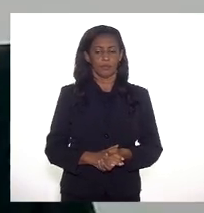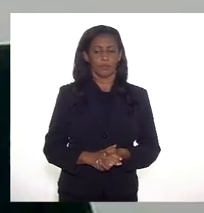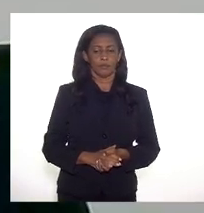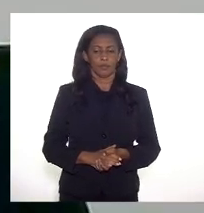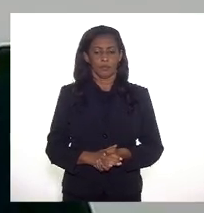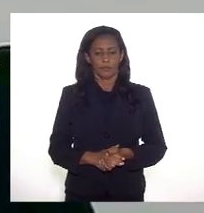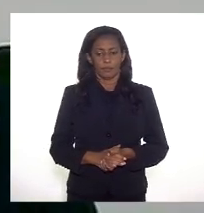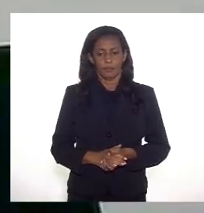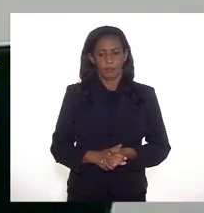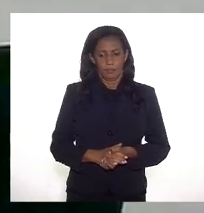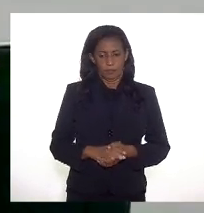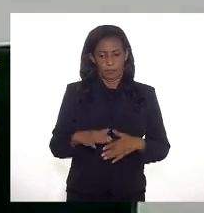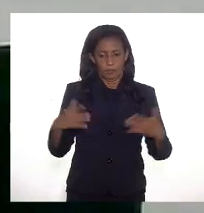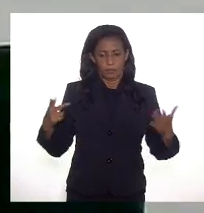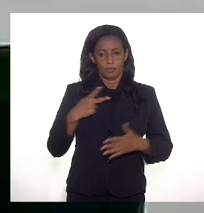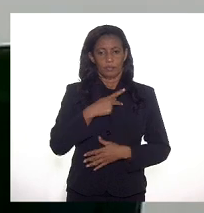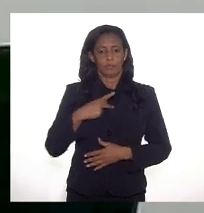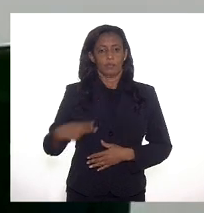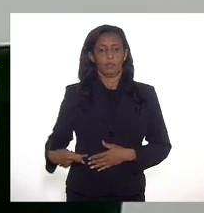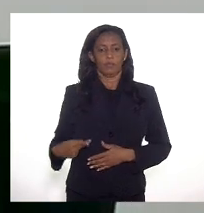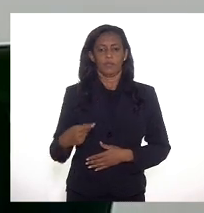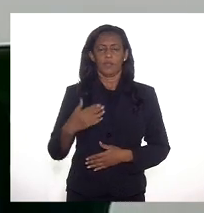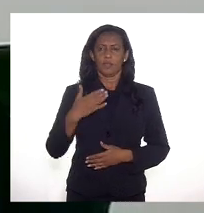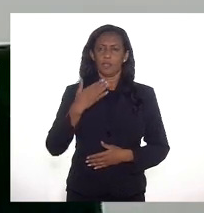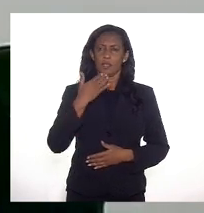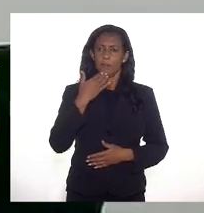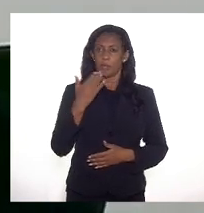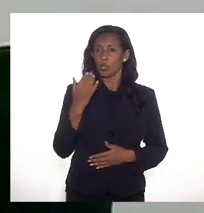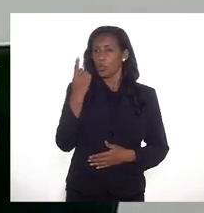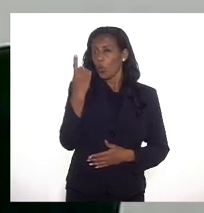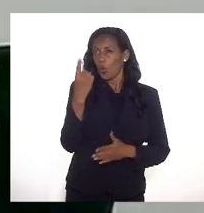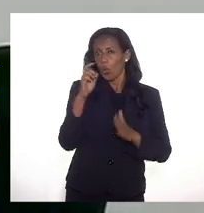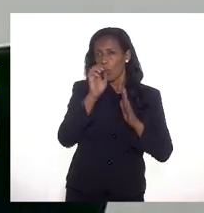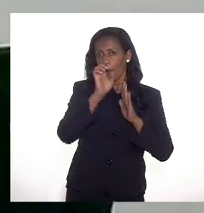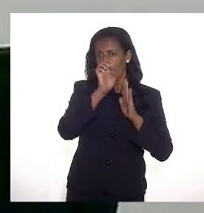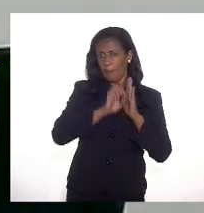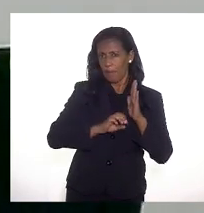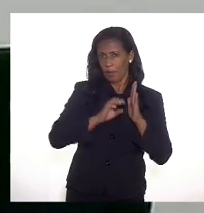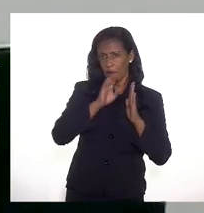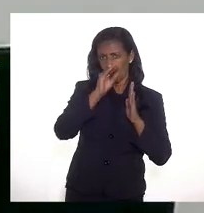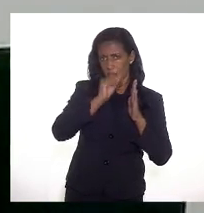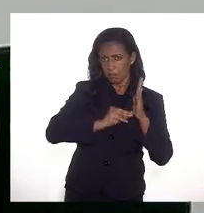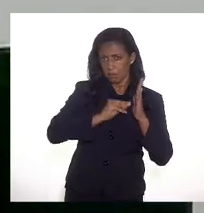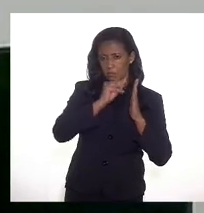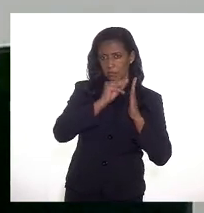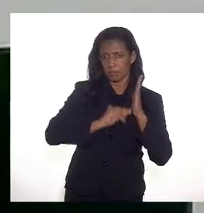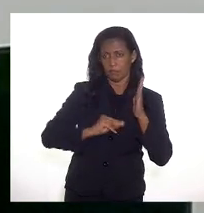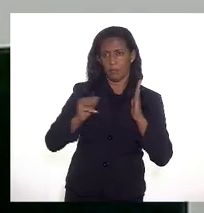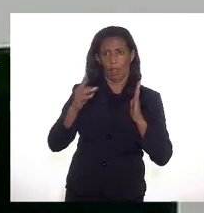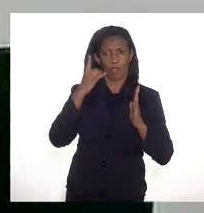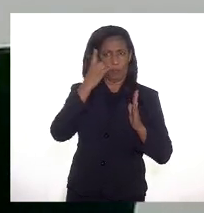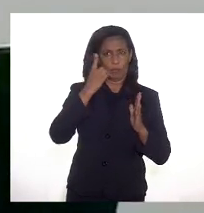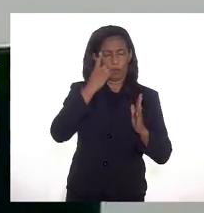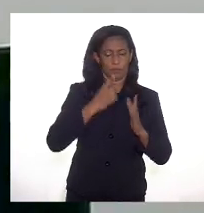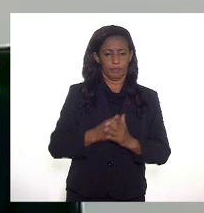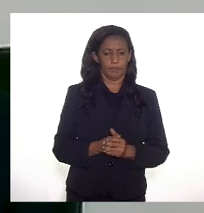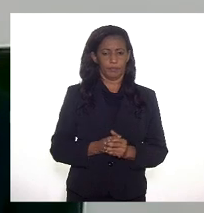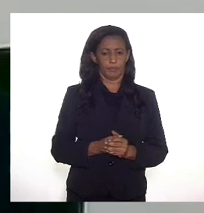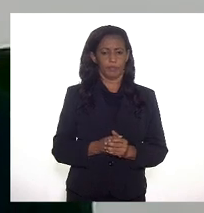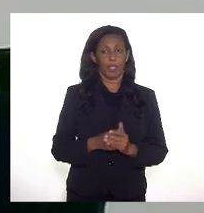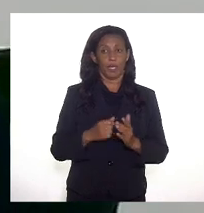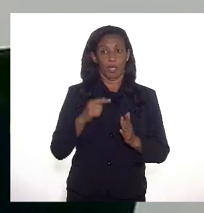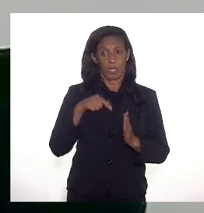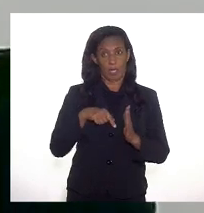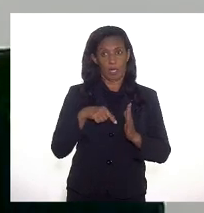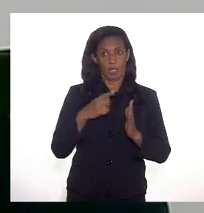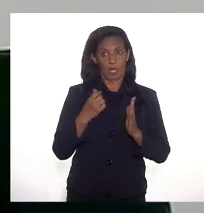Senhor presidente, eu queria chamar a atenção da autora, porque há apenas uma emenda da autora, nossa deputada Marta Rocha, e da autora da